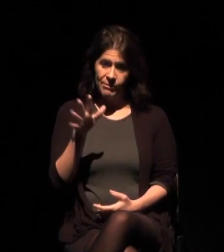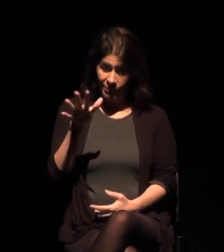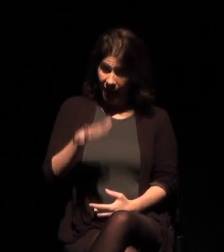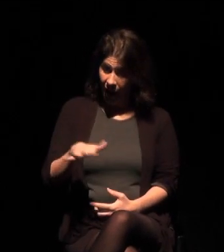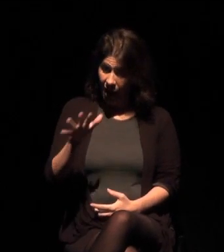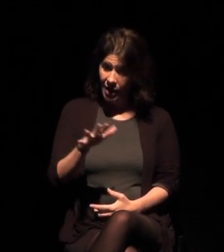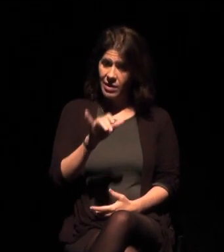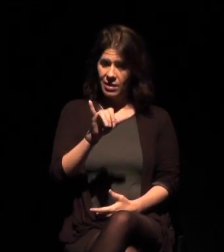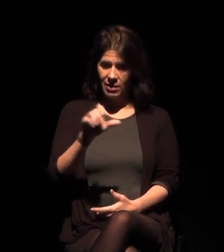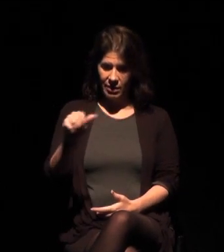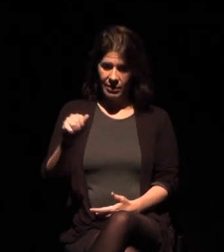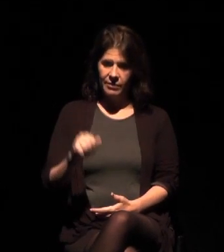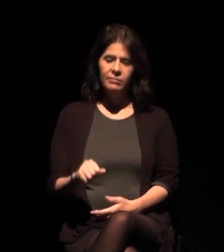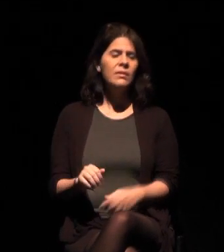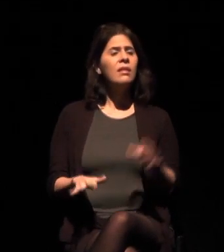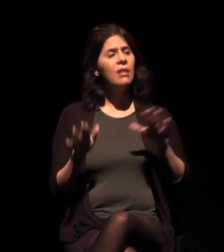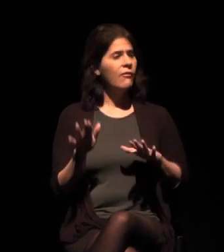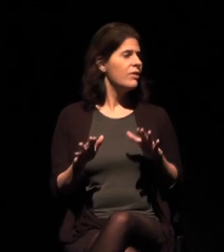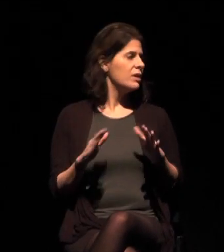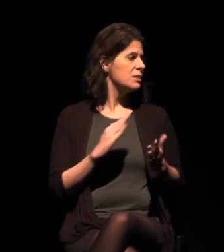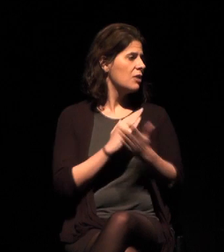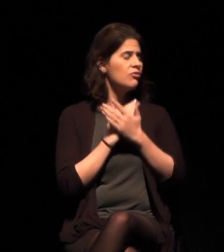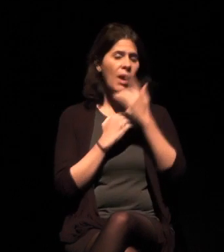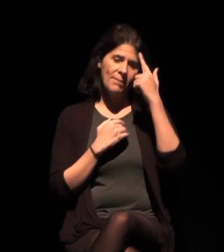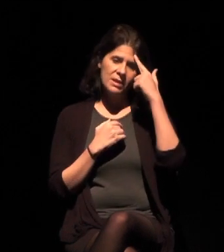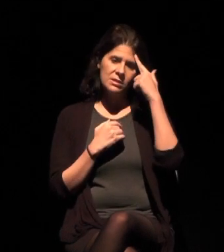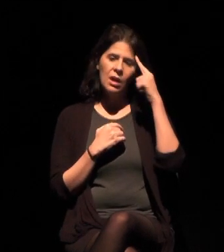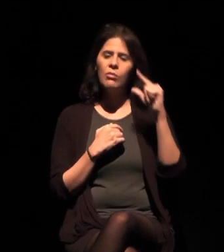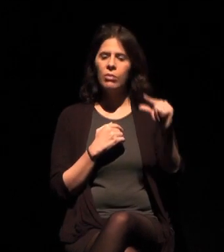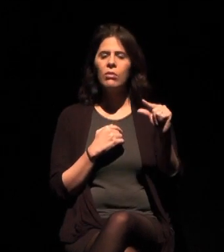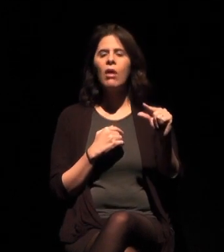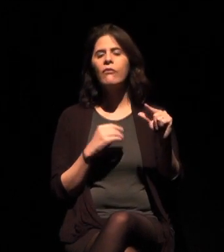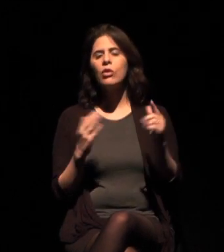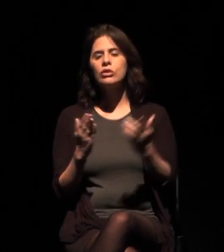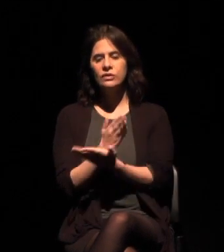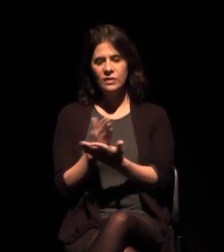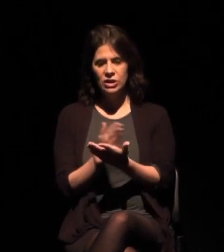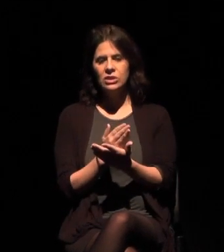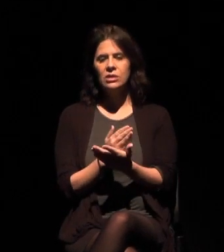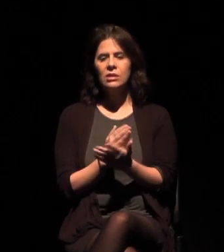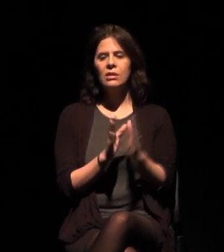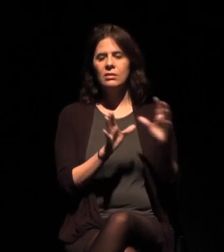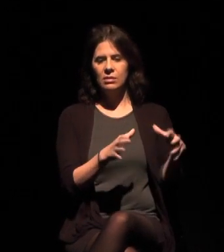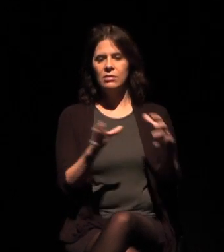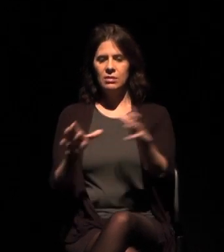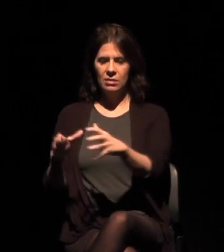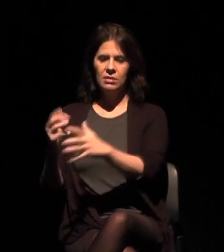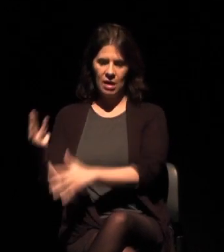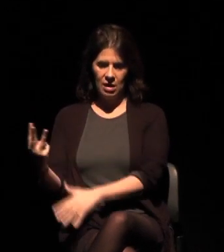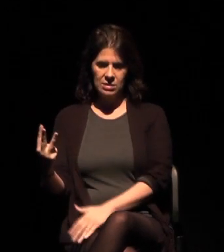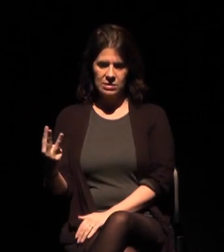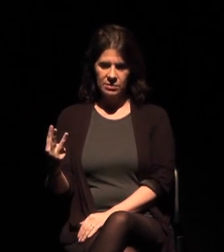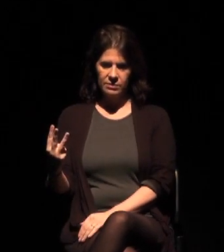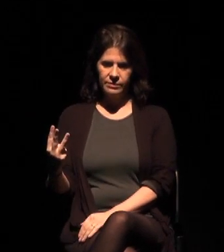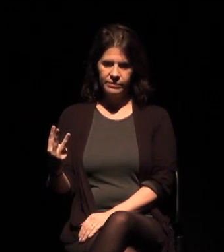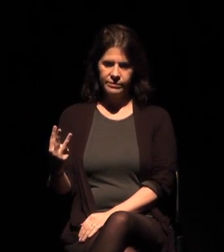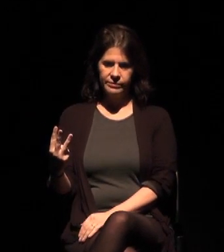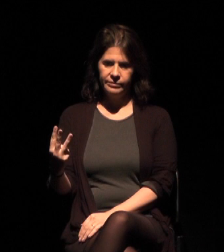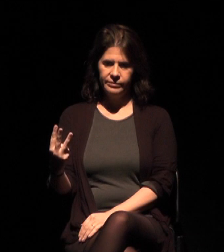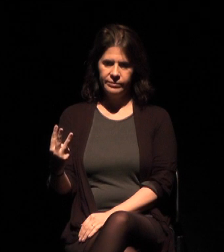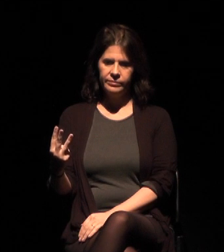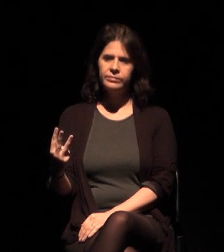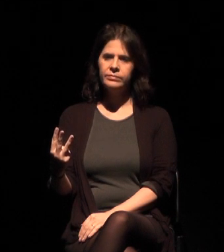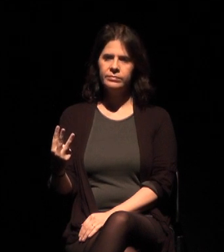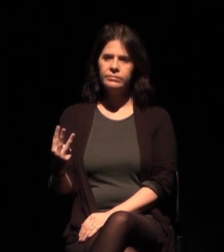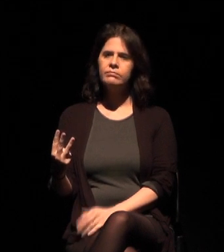pouco pensar um pouco eu vou vou dividir aqui a em três partes né é eu acho que quem trabalha com um